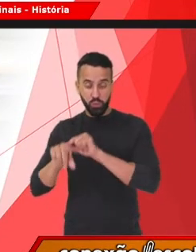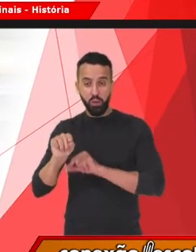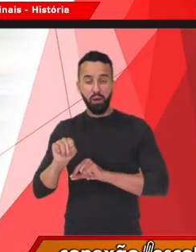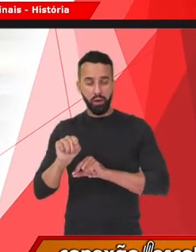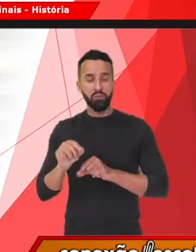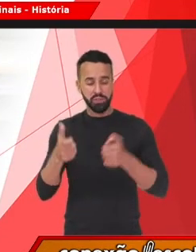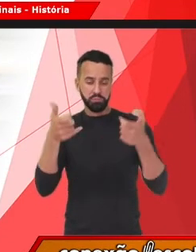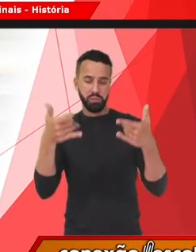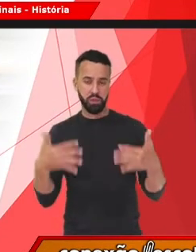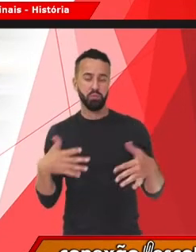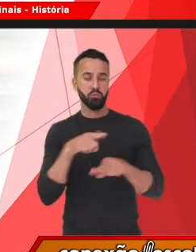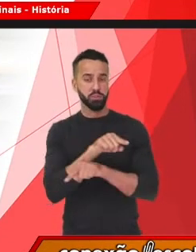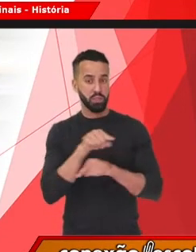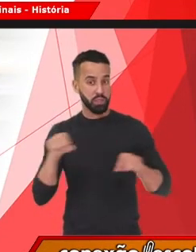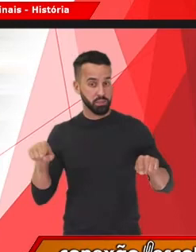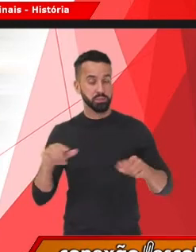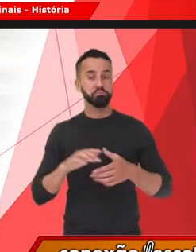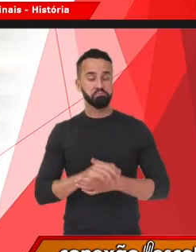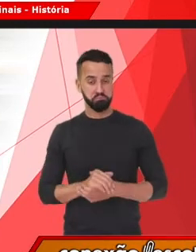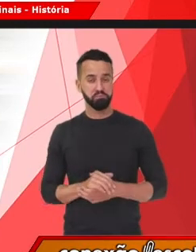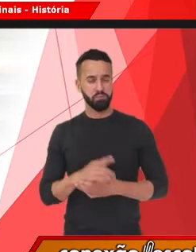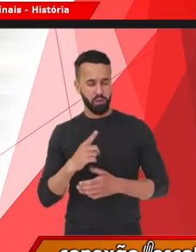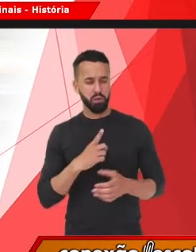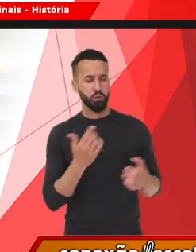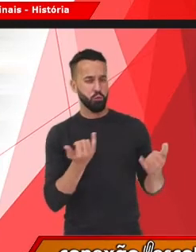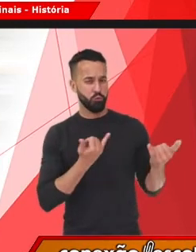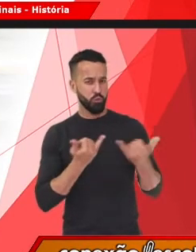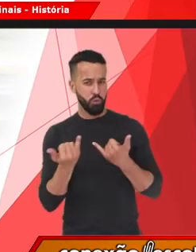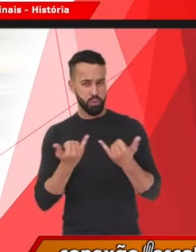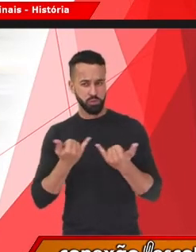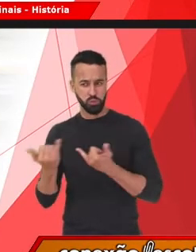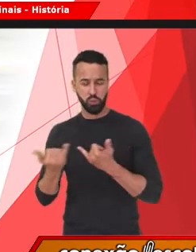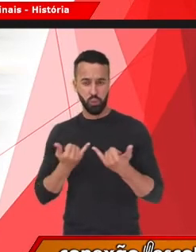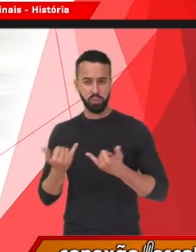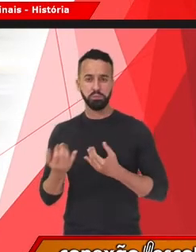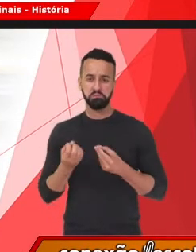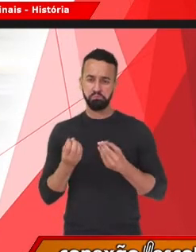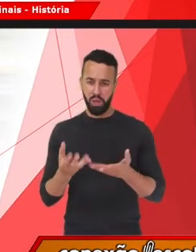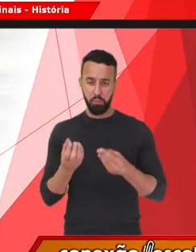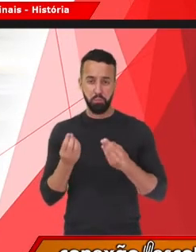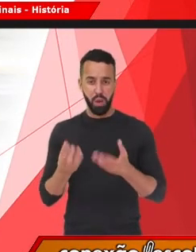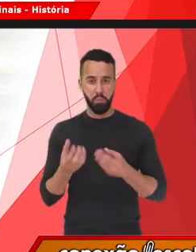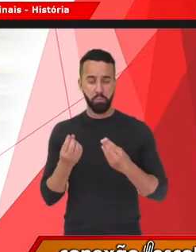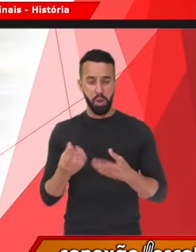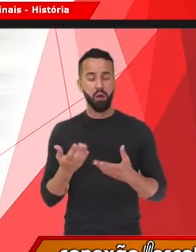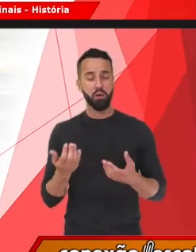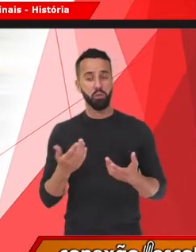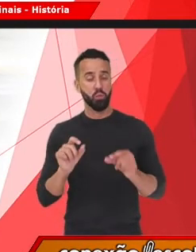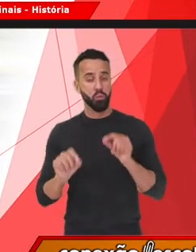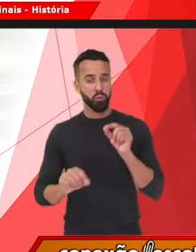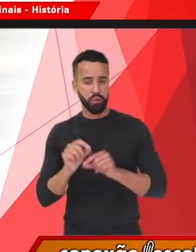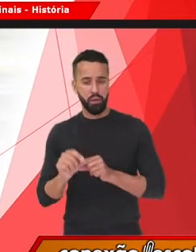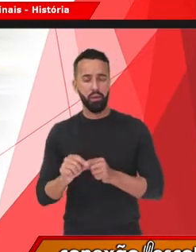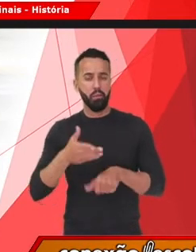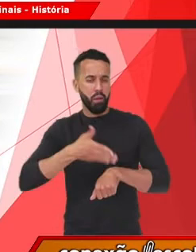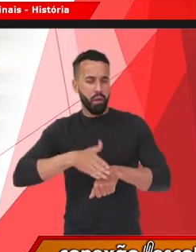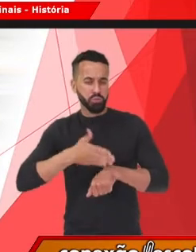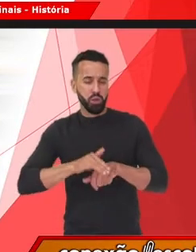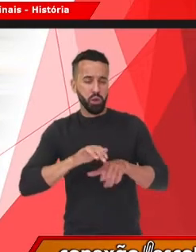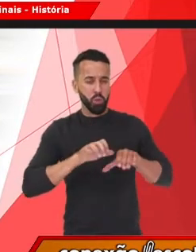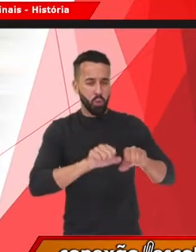para vocês algumas informações que nos remetem a essas práticas